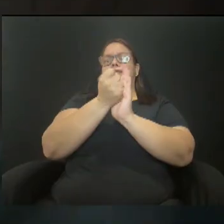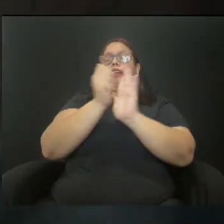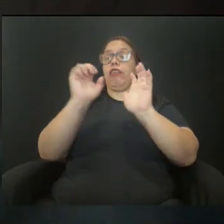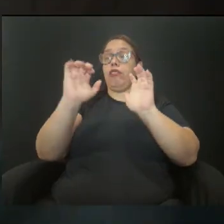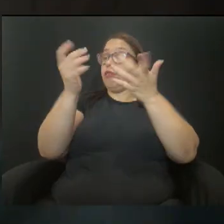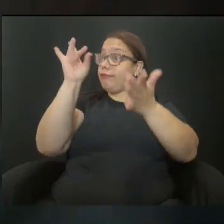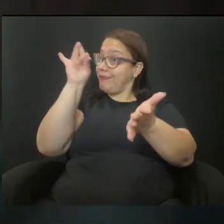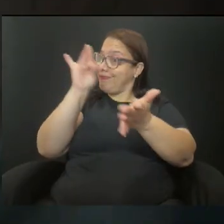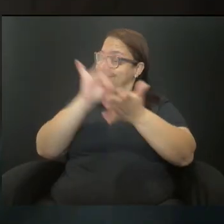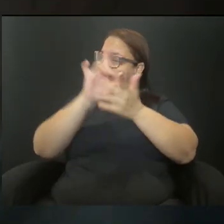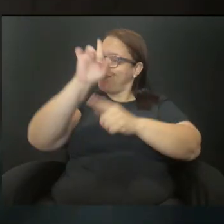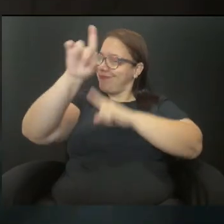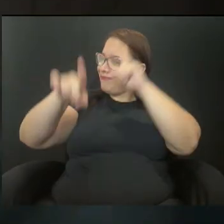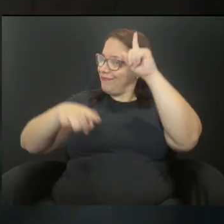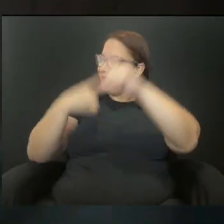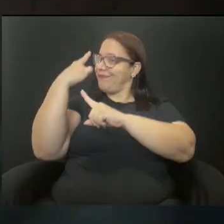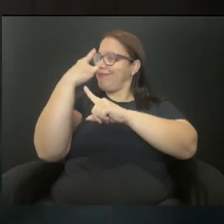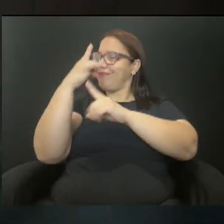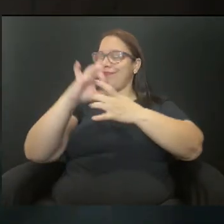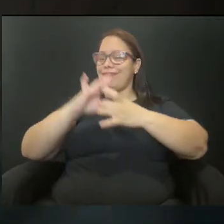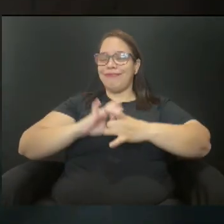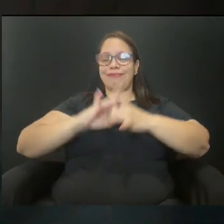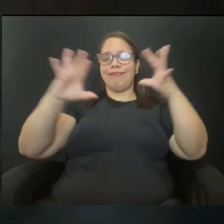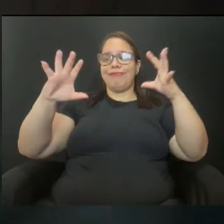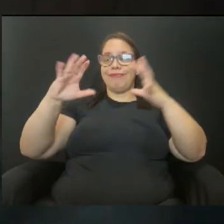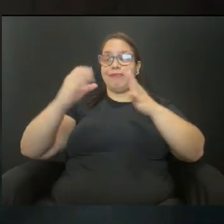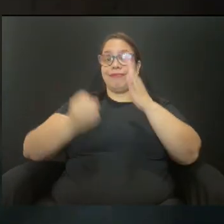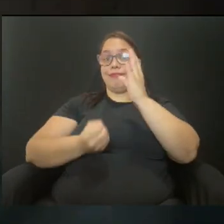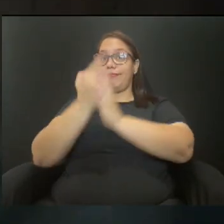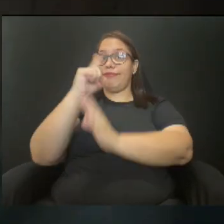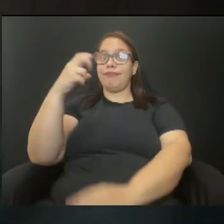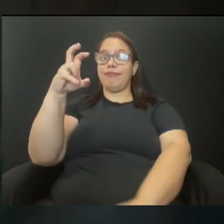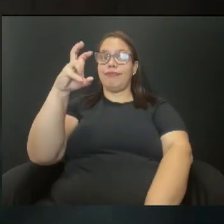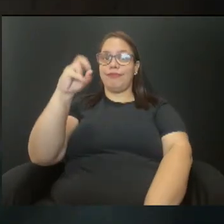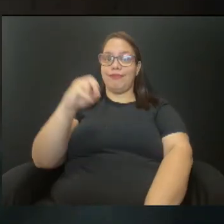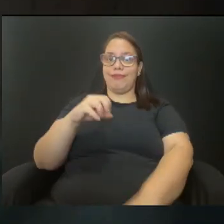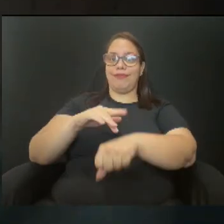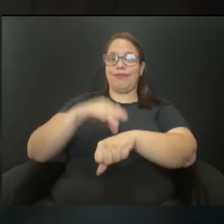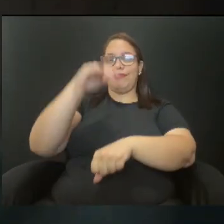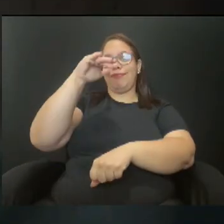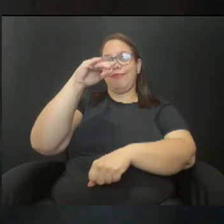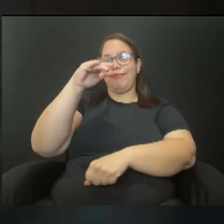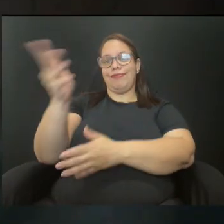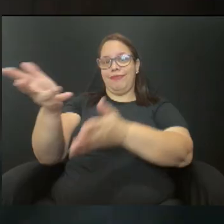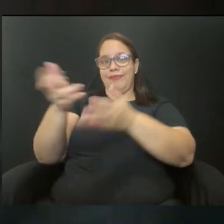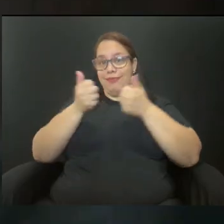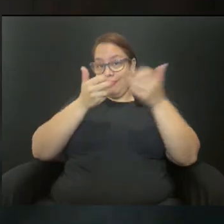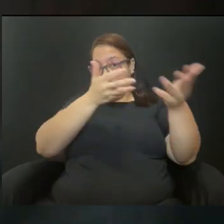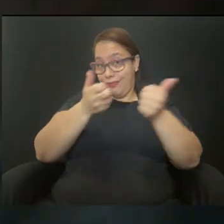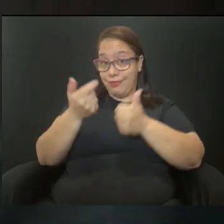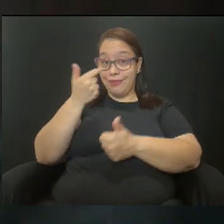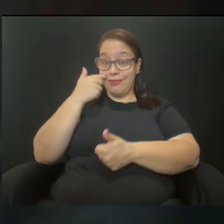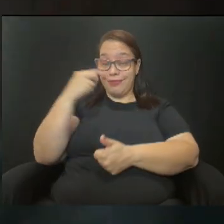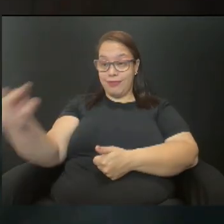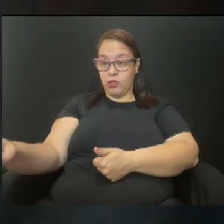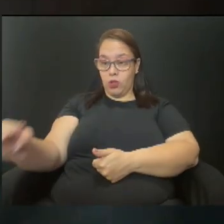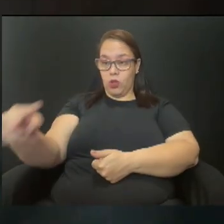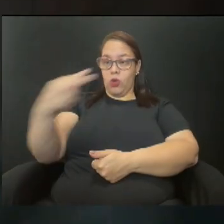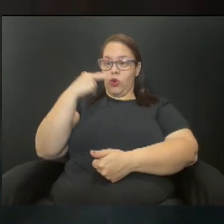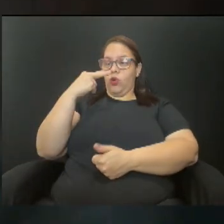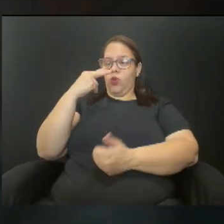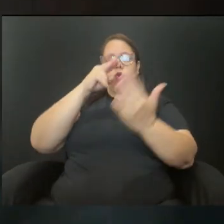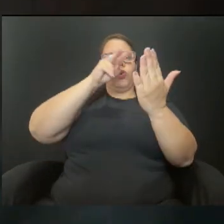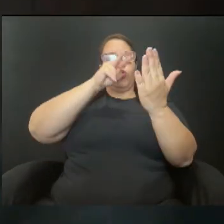potência e a liberdade que surgem depois dos 50 anos. É um convite para olhar o espelho com mais gentileza e